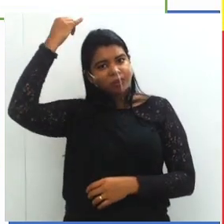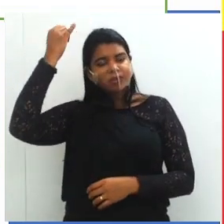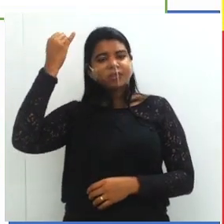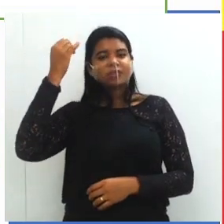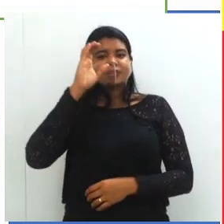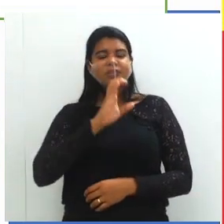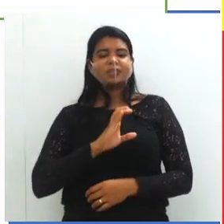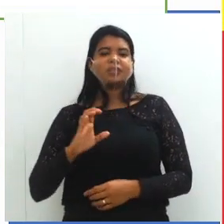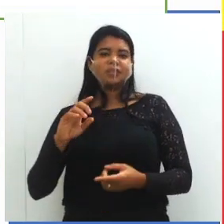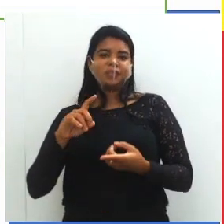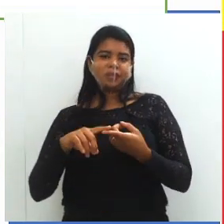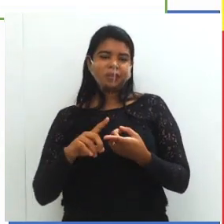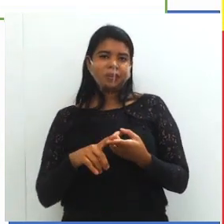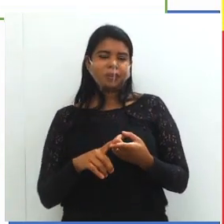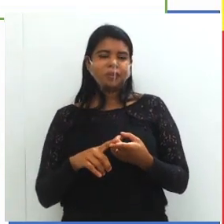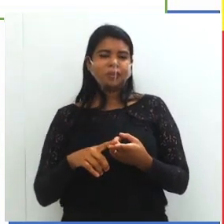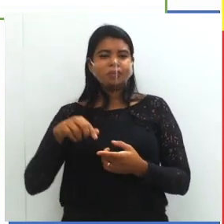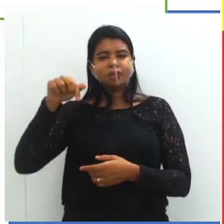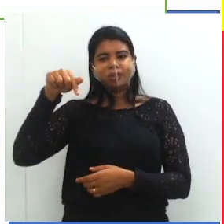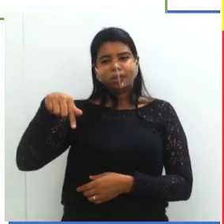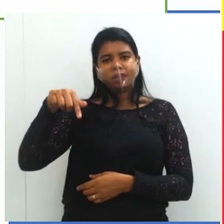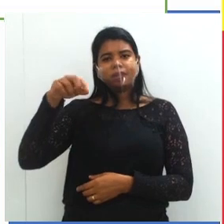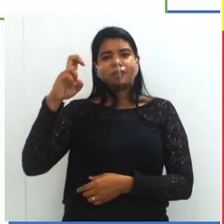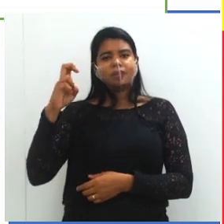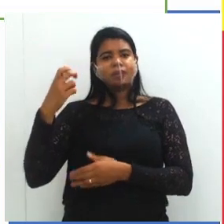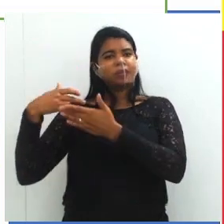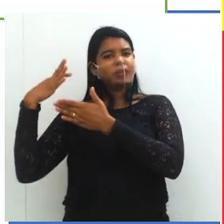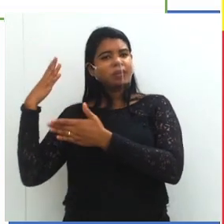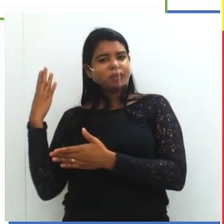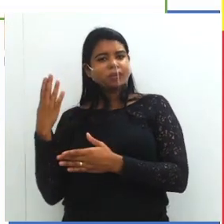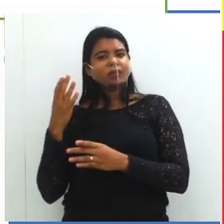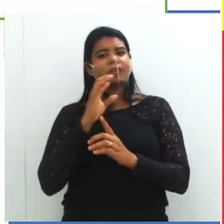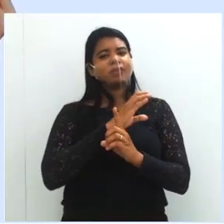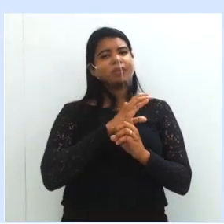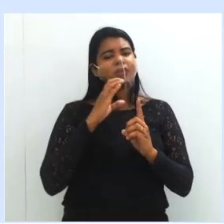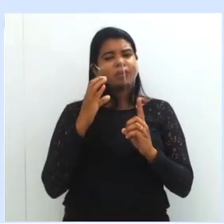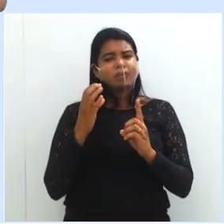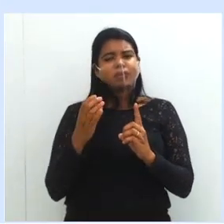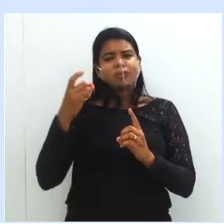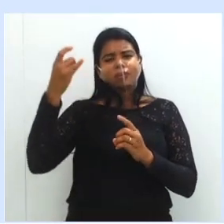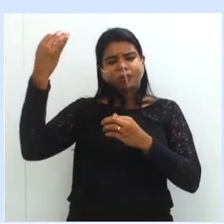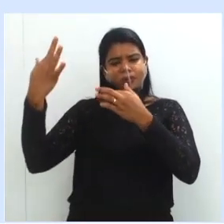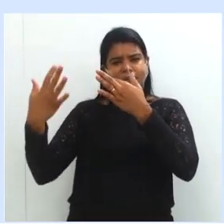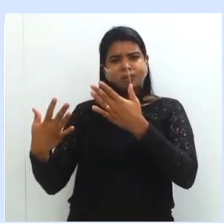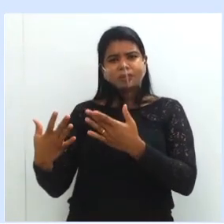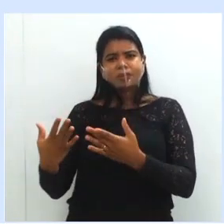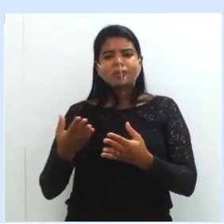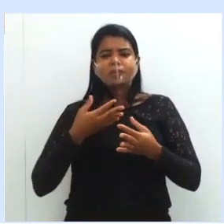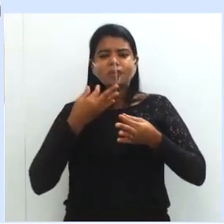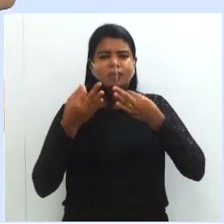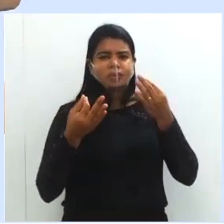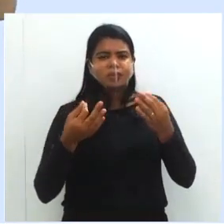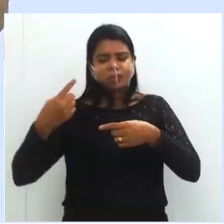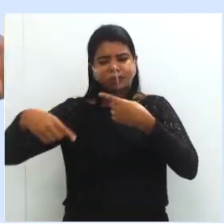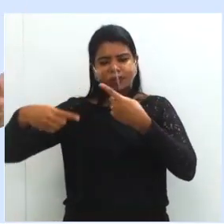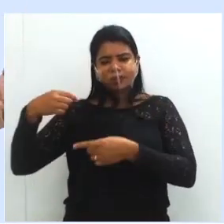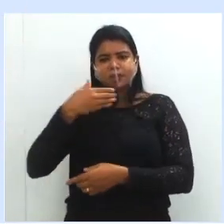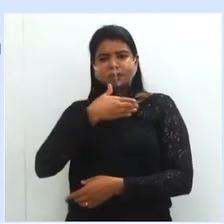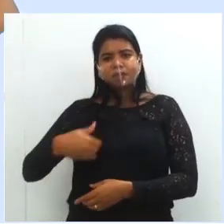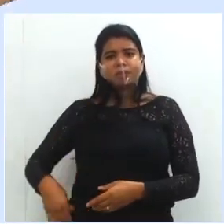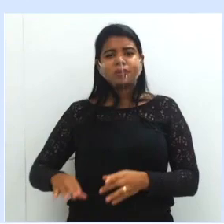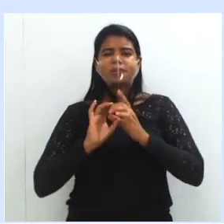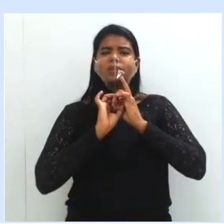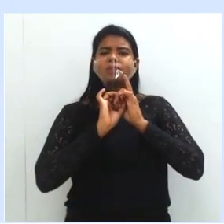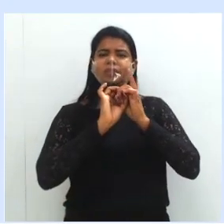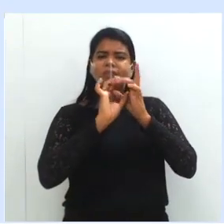e católicos em 75, num culto ecumênico, falando justamente das políticas públicas,